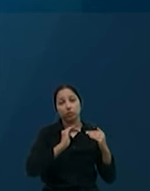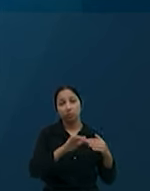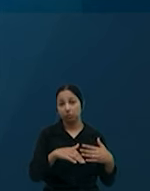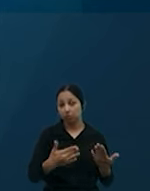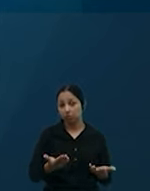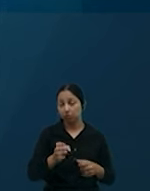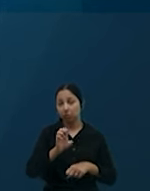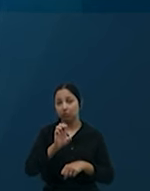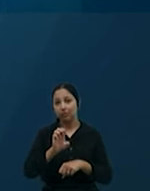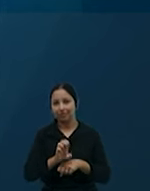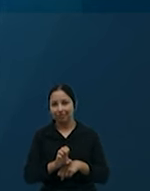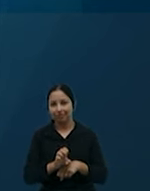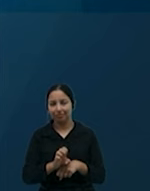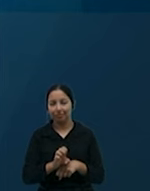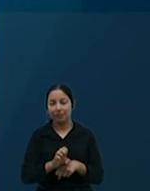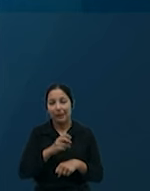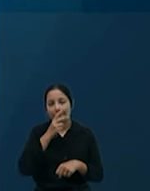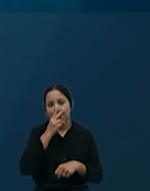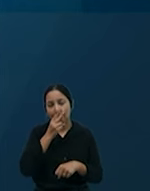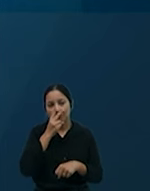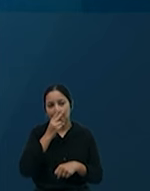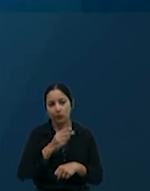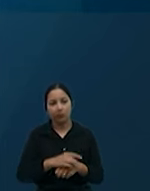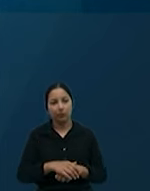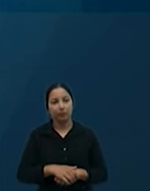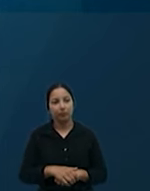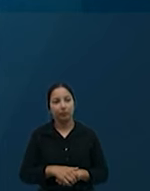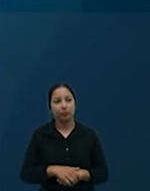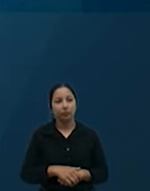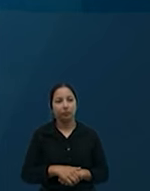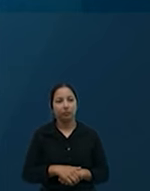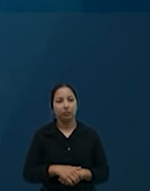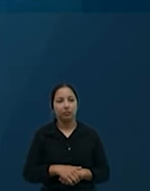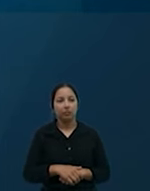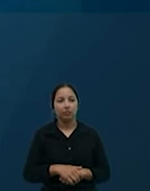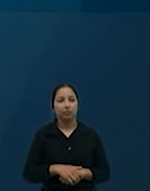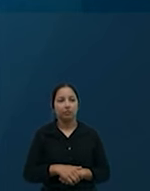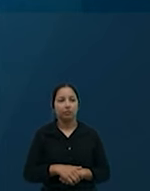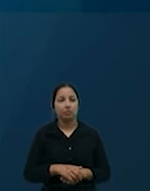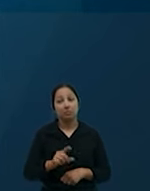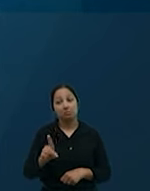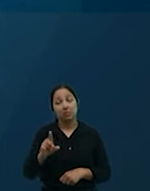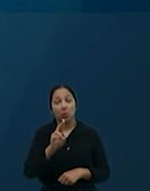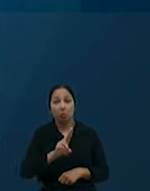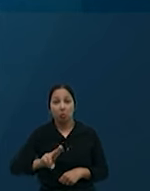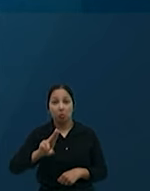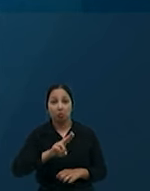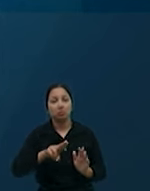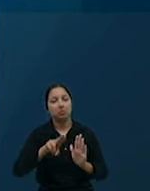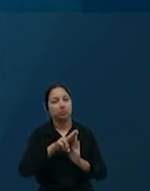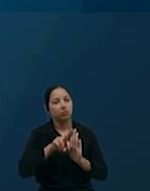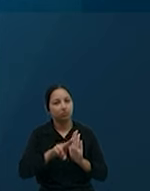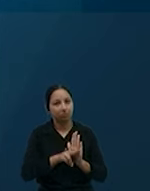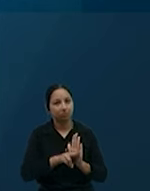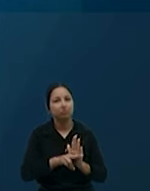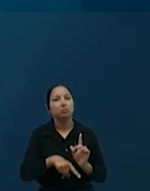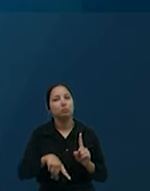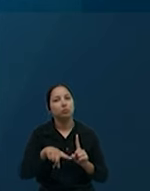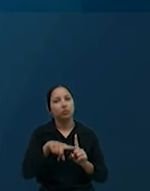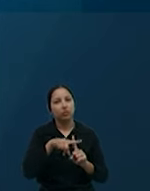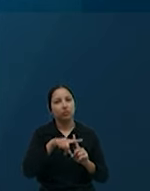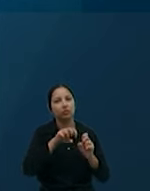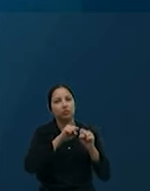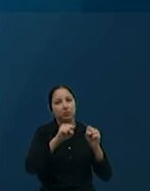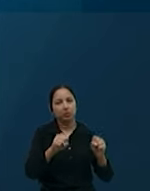portanto, assim me parece, se louvou numa norma positivada no sistema, em atenção ao